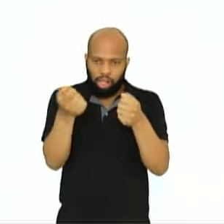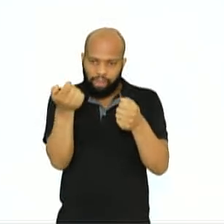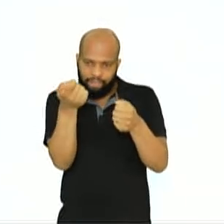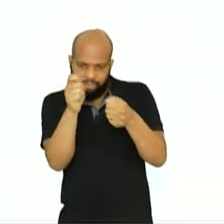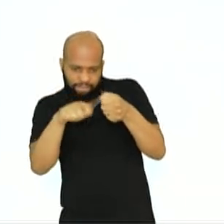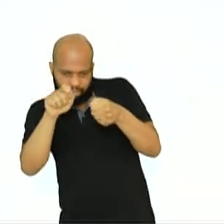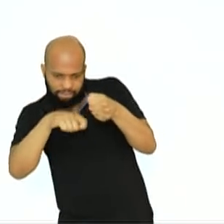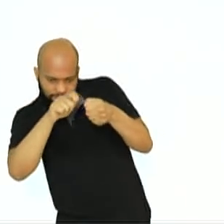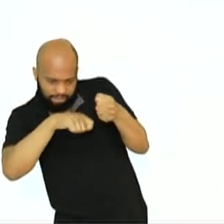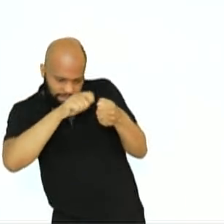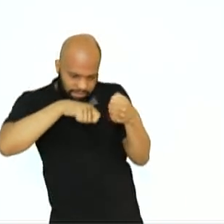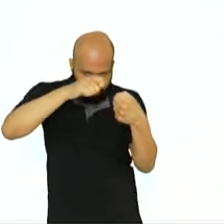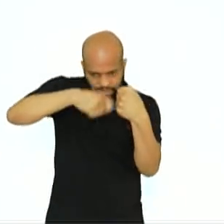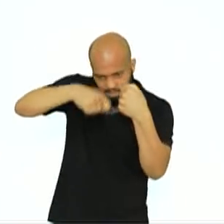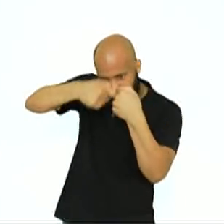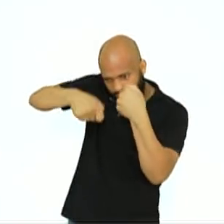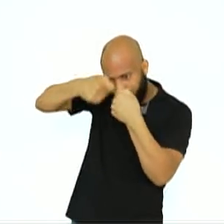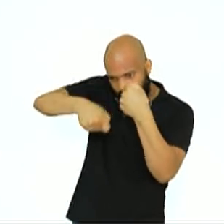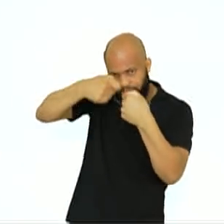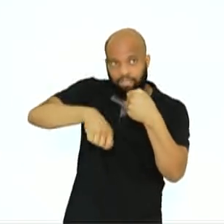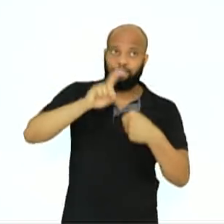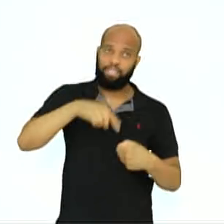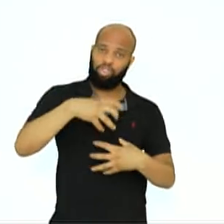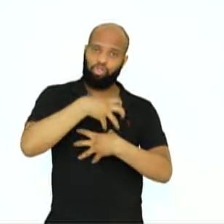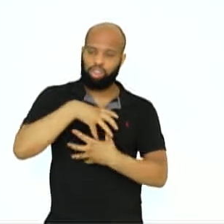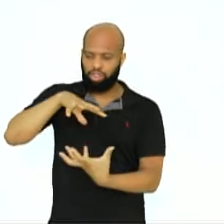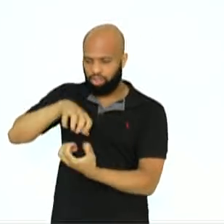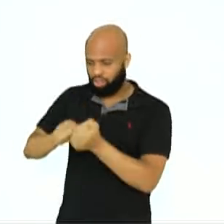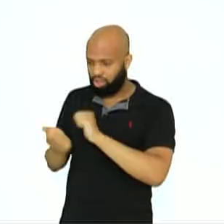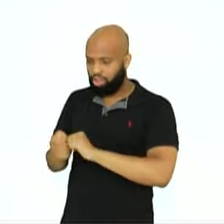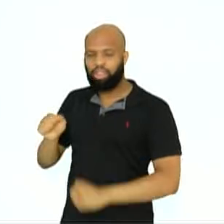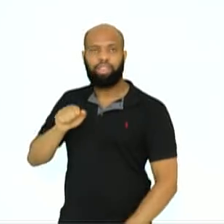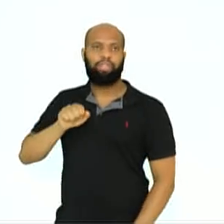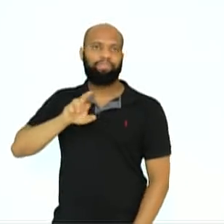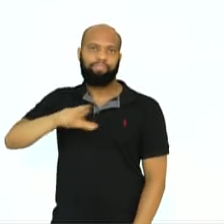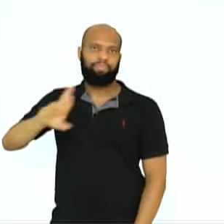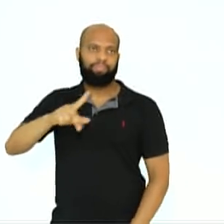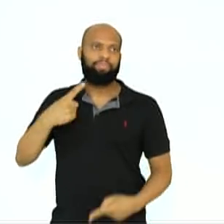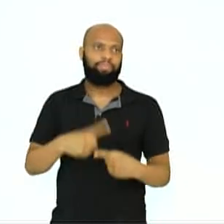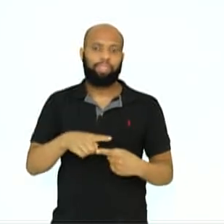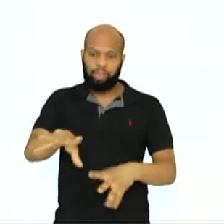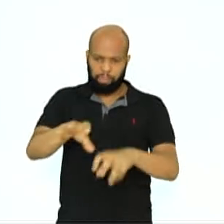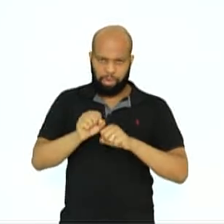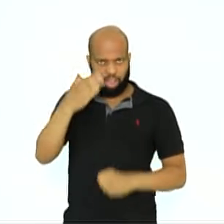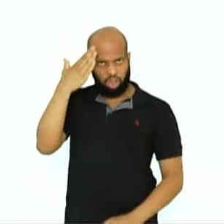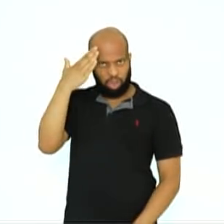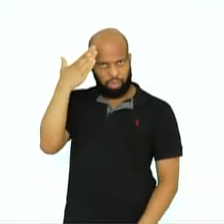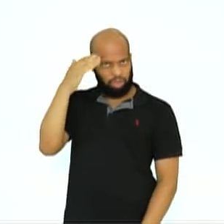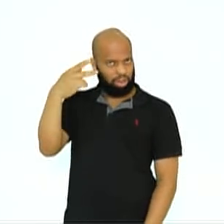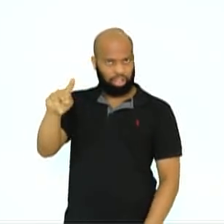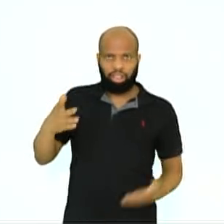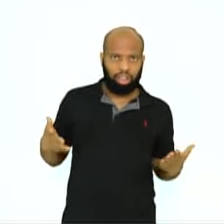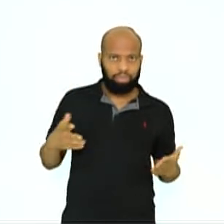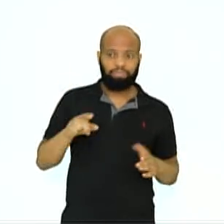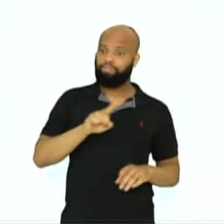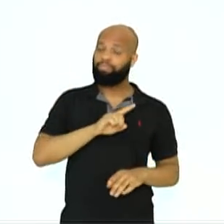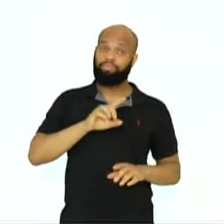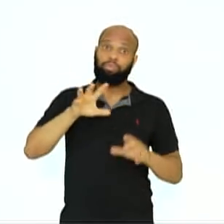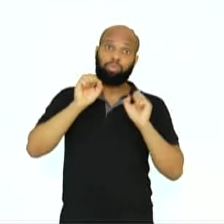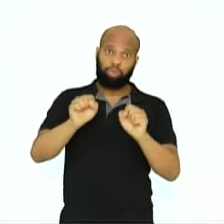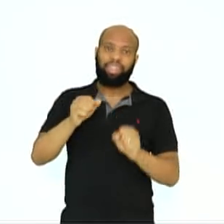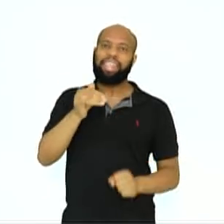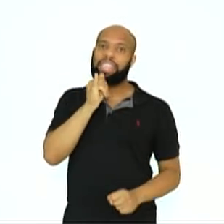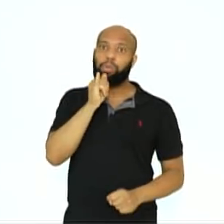faz a viola é um patrimônio imaterial, porque não tem como você pegar o conhecimento dele, né? Você pode pegar o luthier,